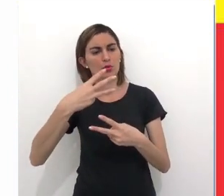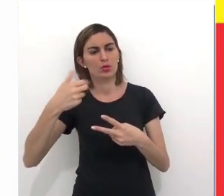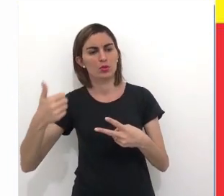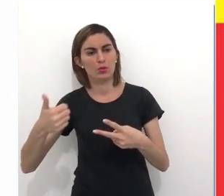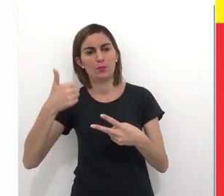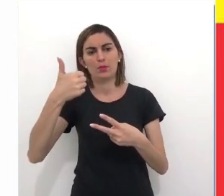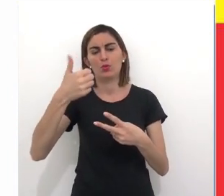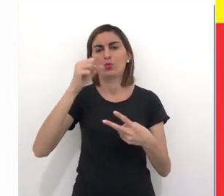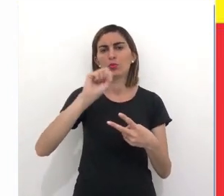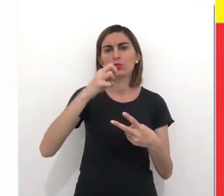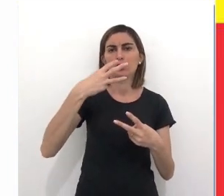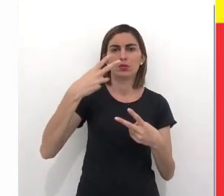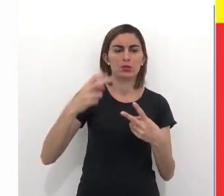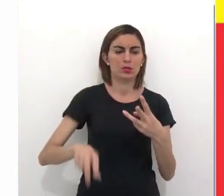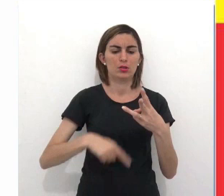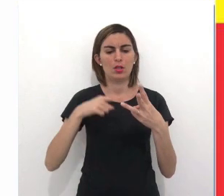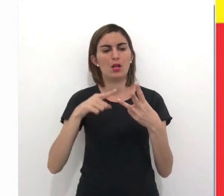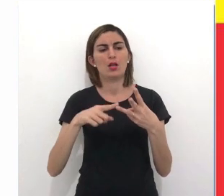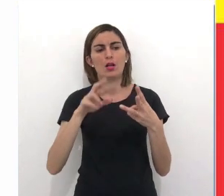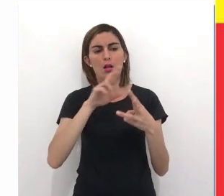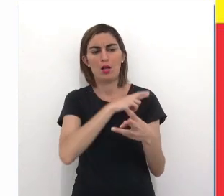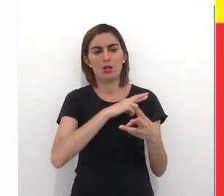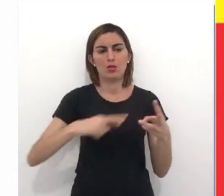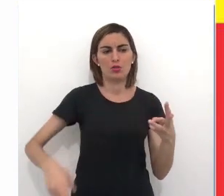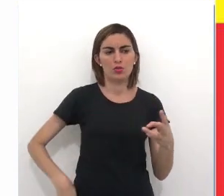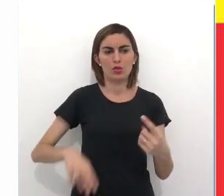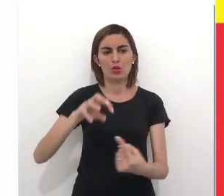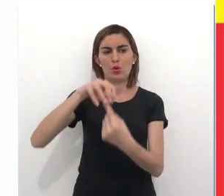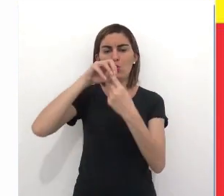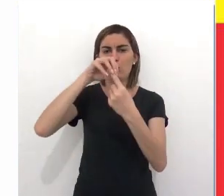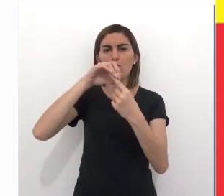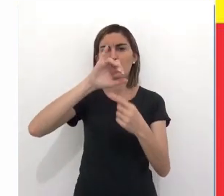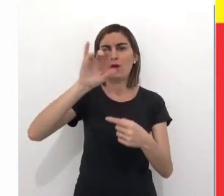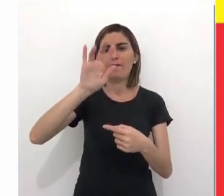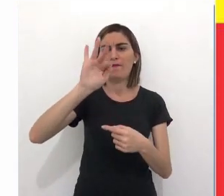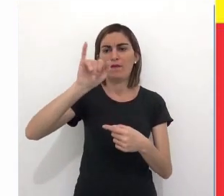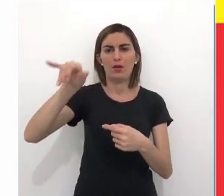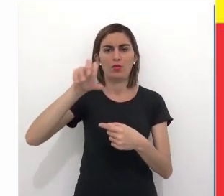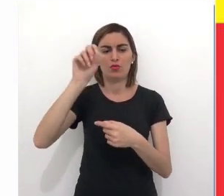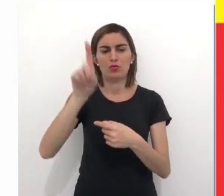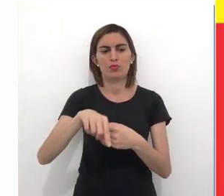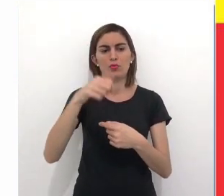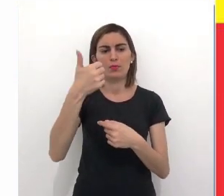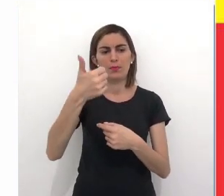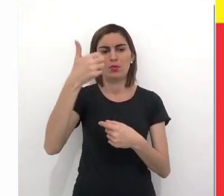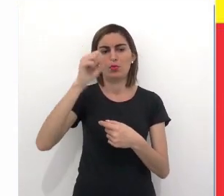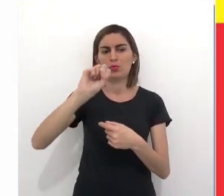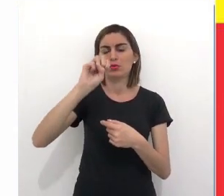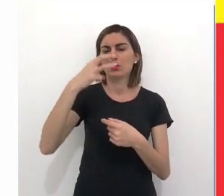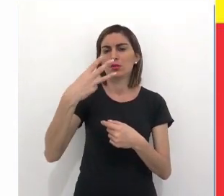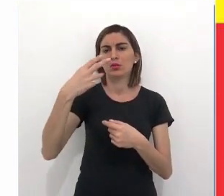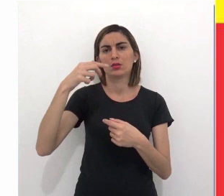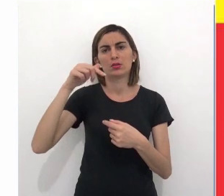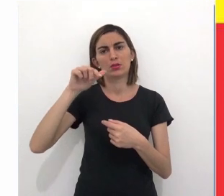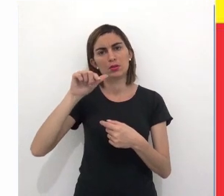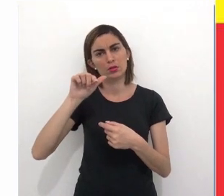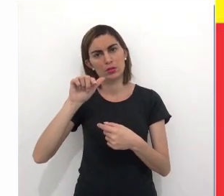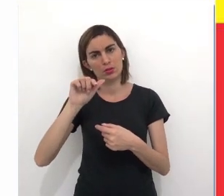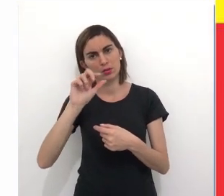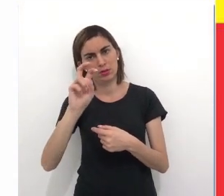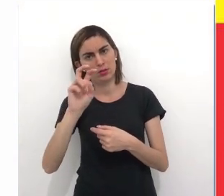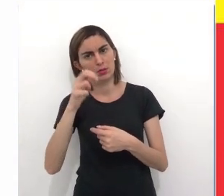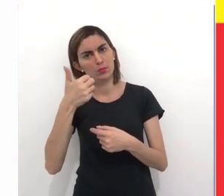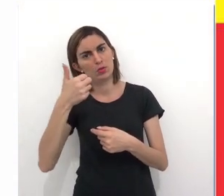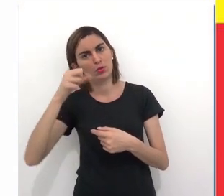1831 a 1835. Regência una de Feijó, de 1835 a